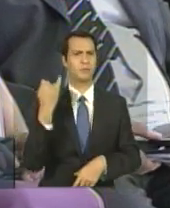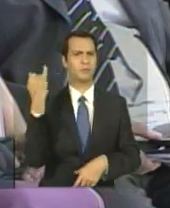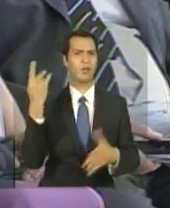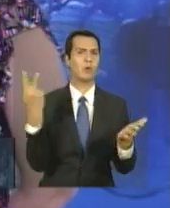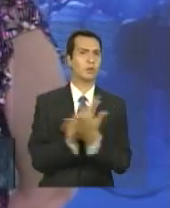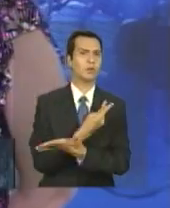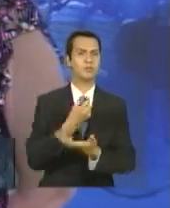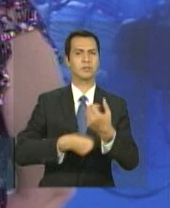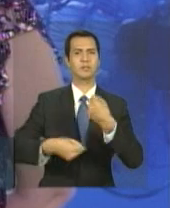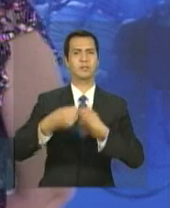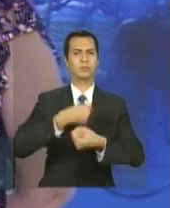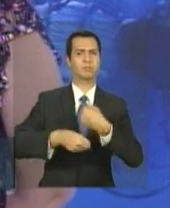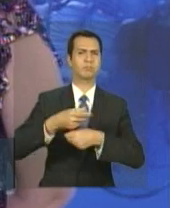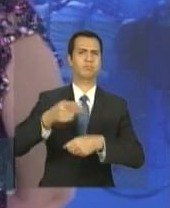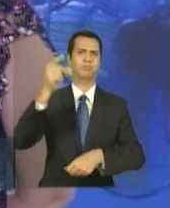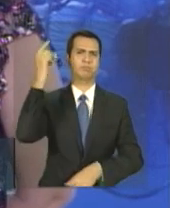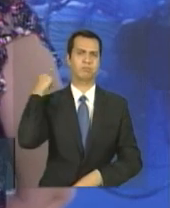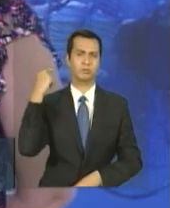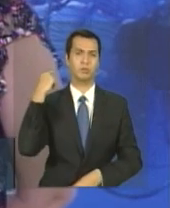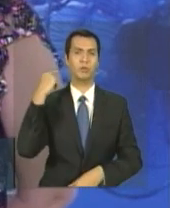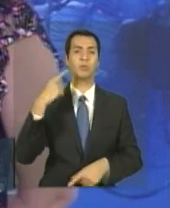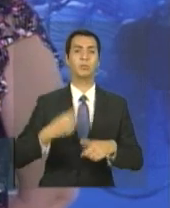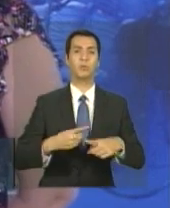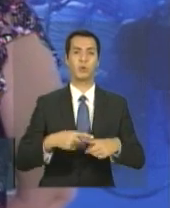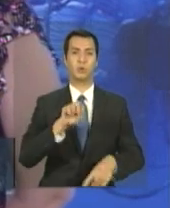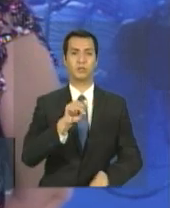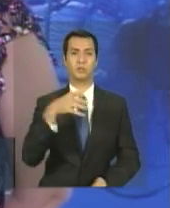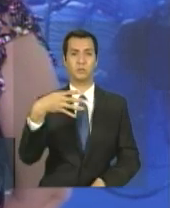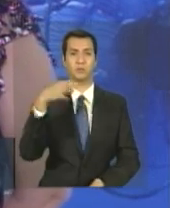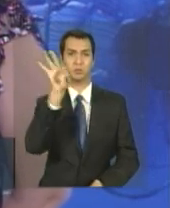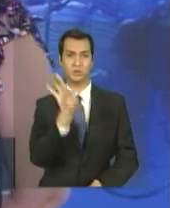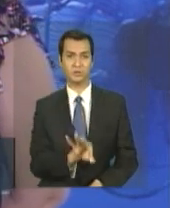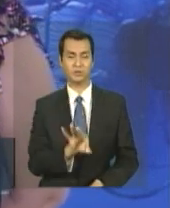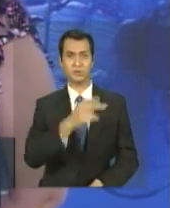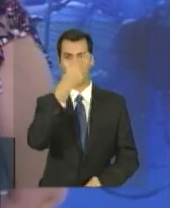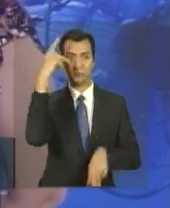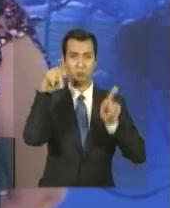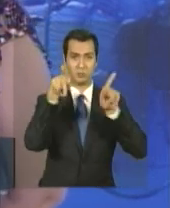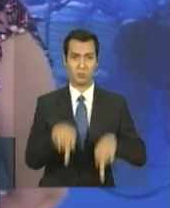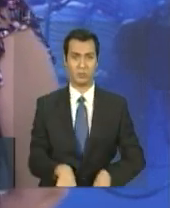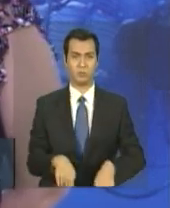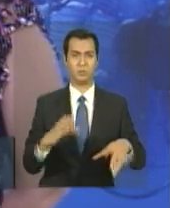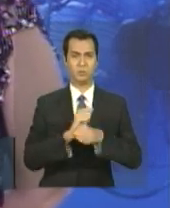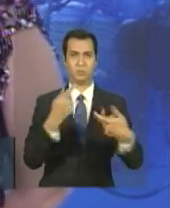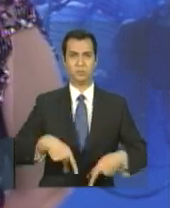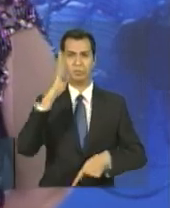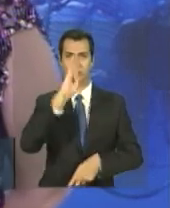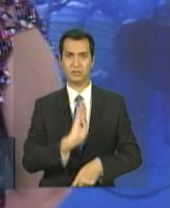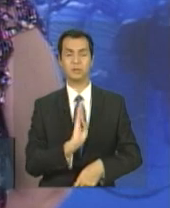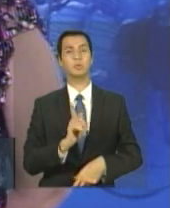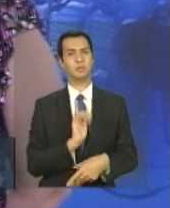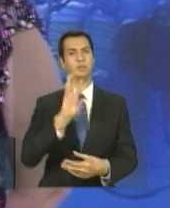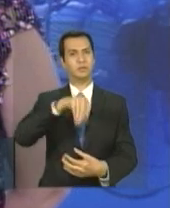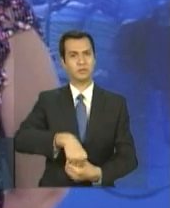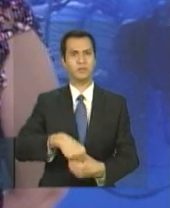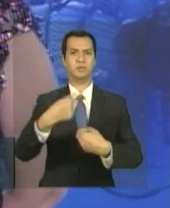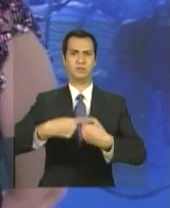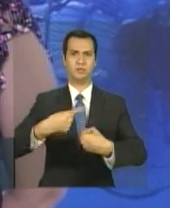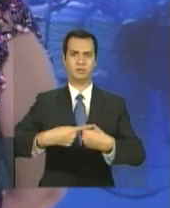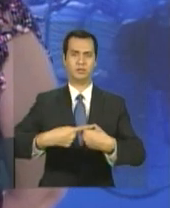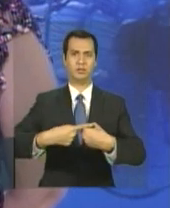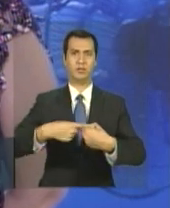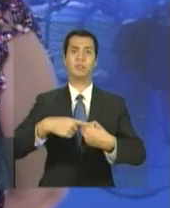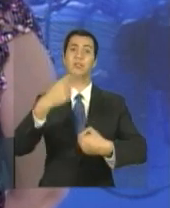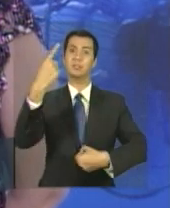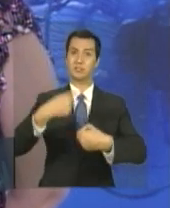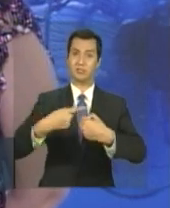passado, sendo que 84% da população brasileira vive nas cidades. Nesses aglomerados, os problemas